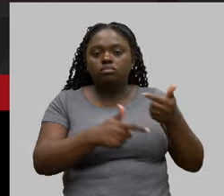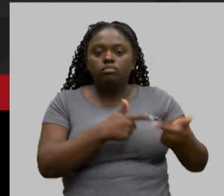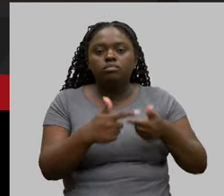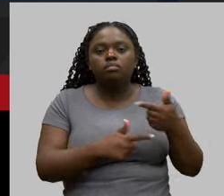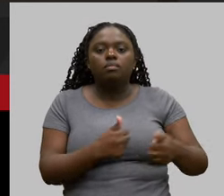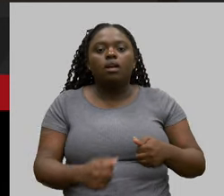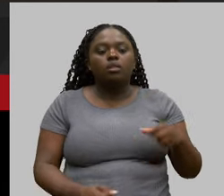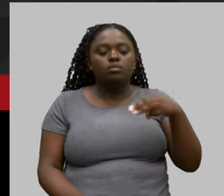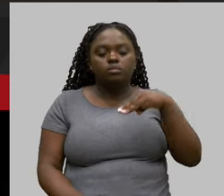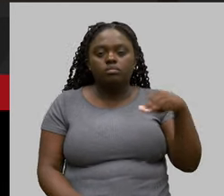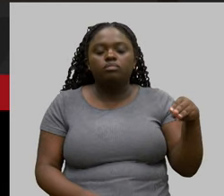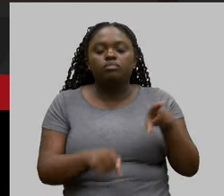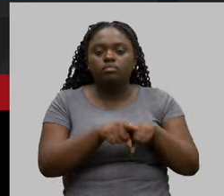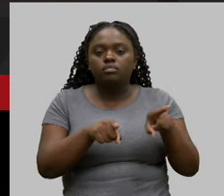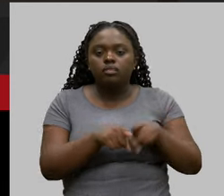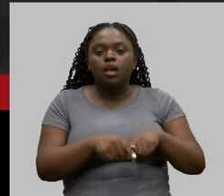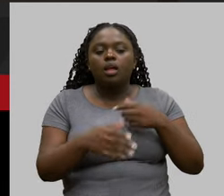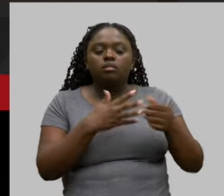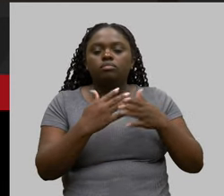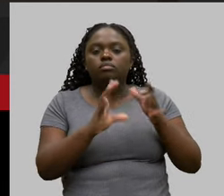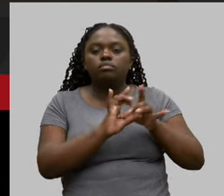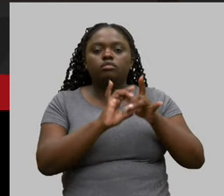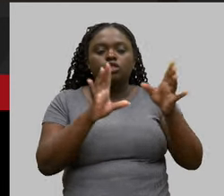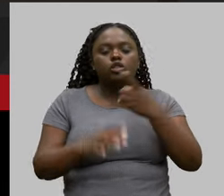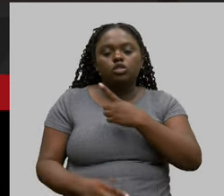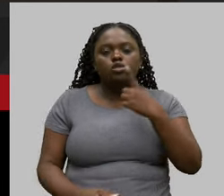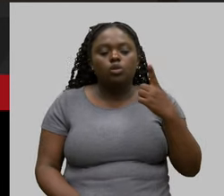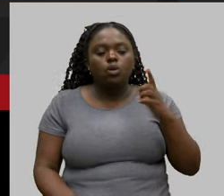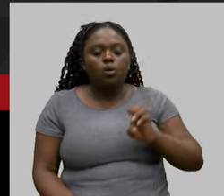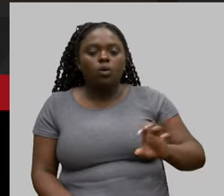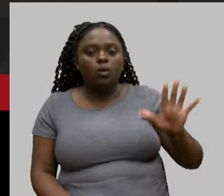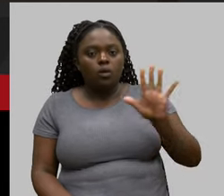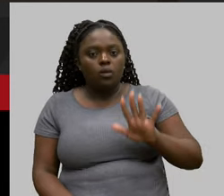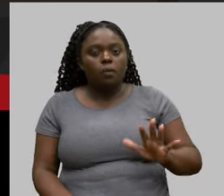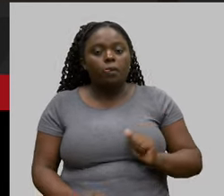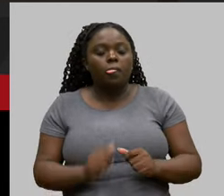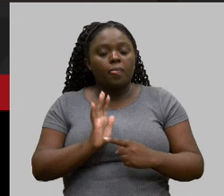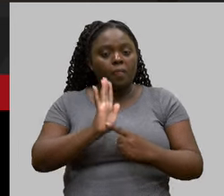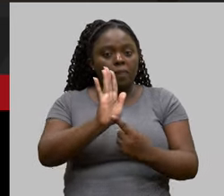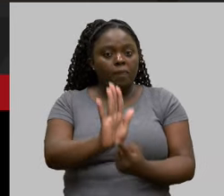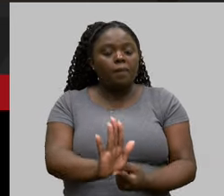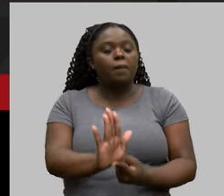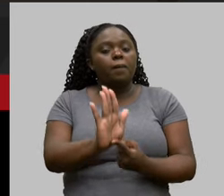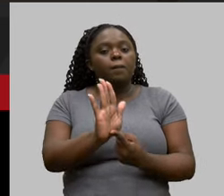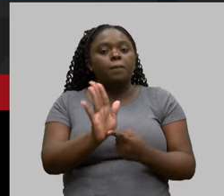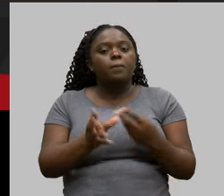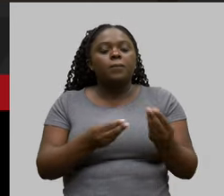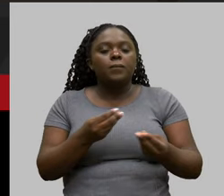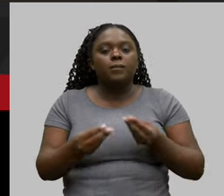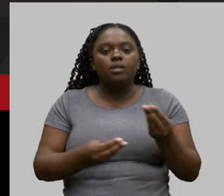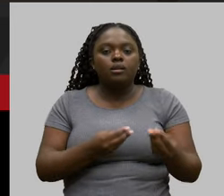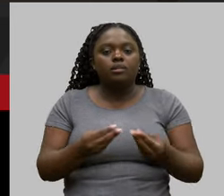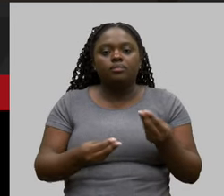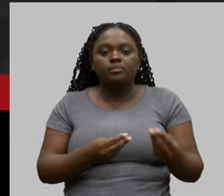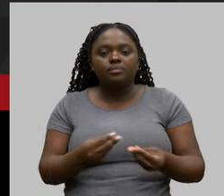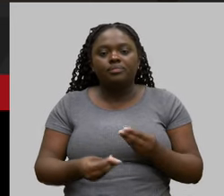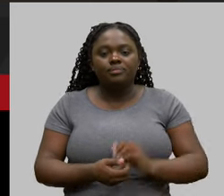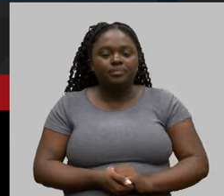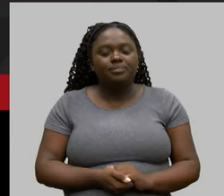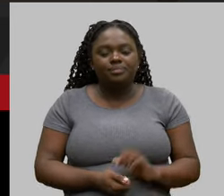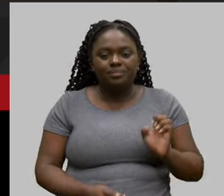respectivos dependentes de cada ente estatal vedado o pagamento de benefícios mediante convênios ou Consórcios entre